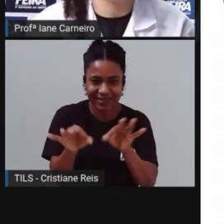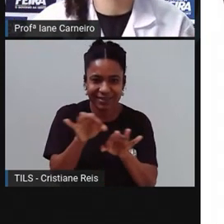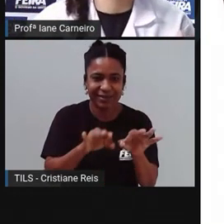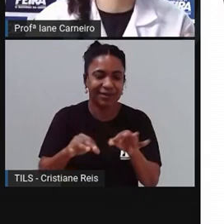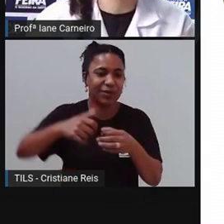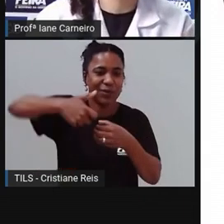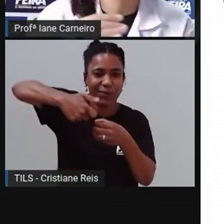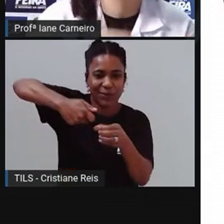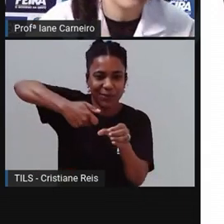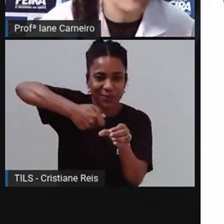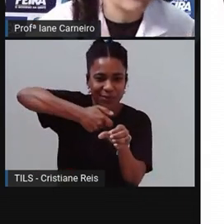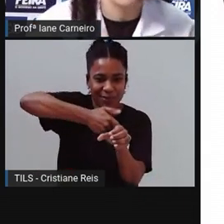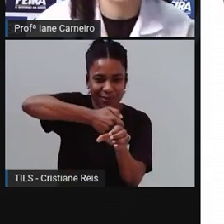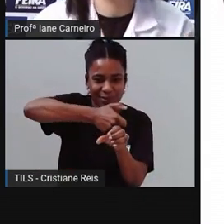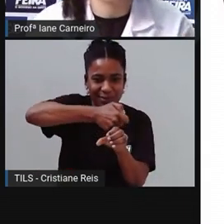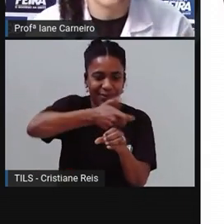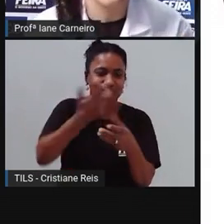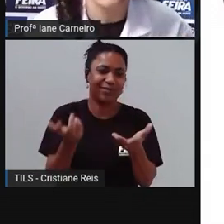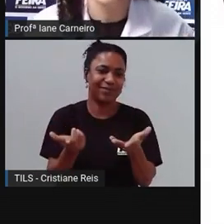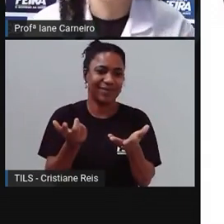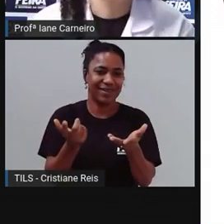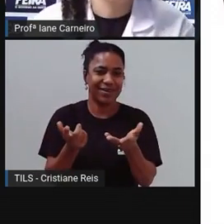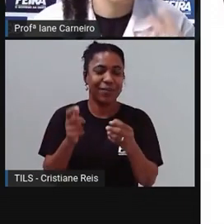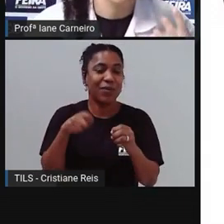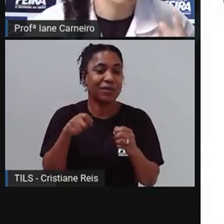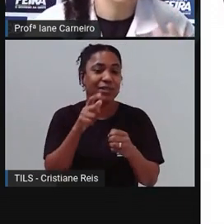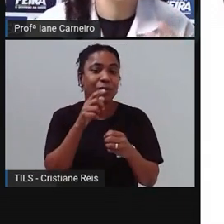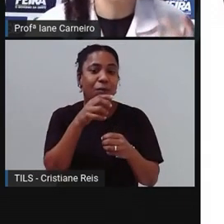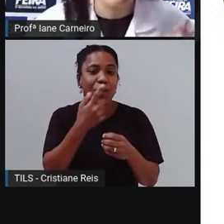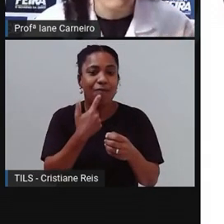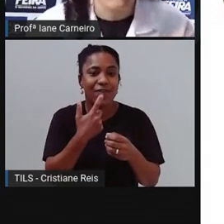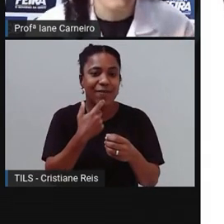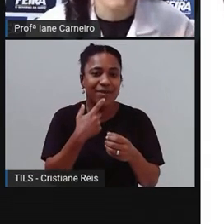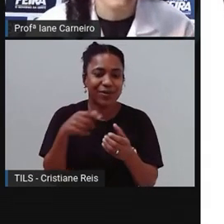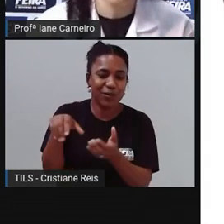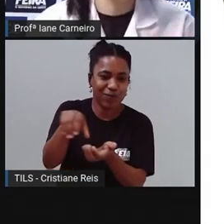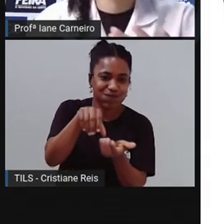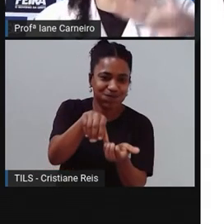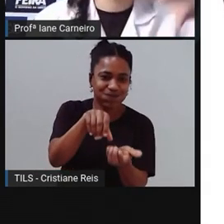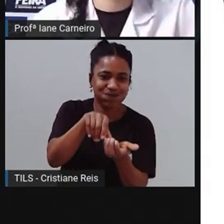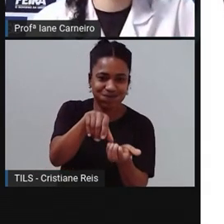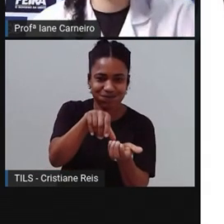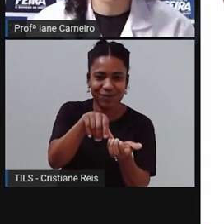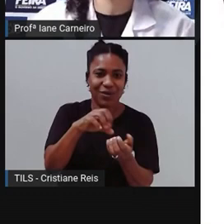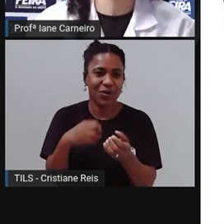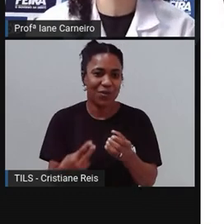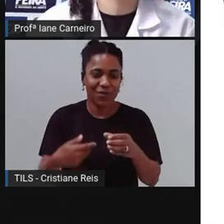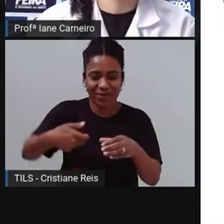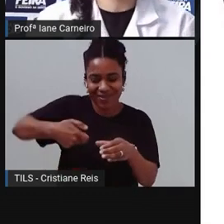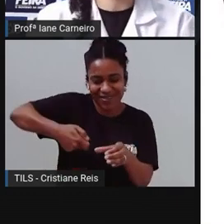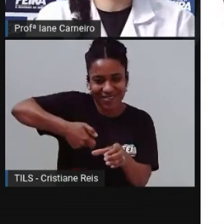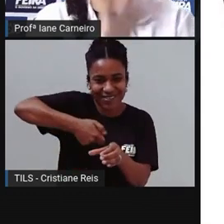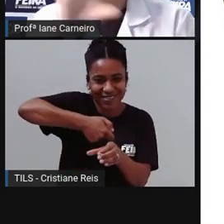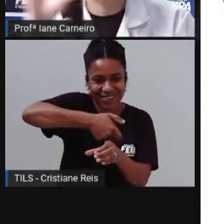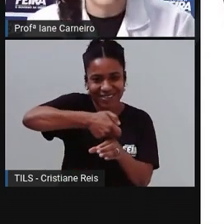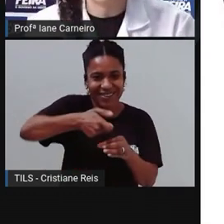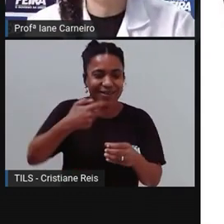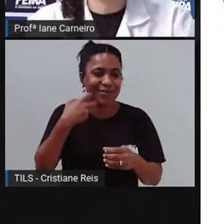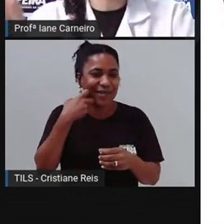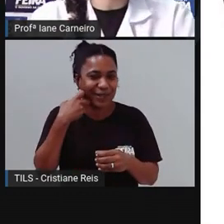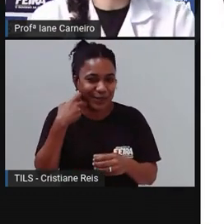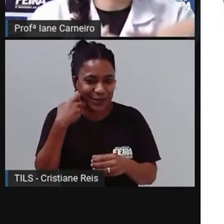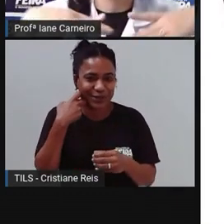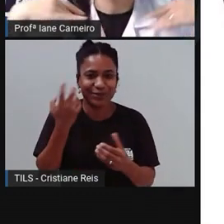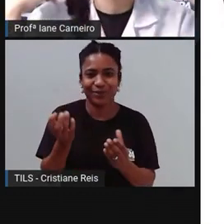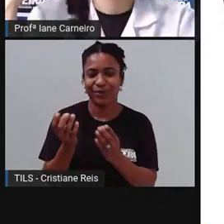na lata, né? O milho verde também que vem na lata. Então imagina tanto de coisa, né? Já produziu de manhã, aí chegou de tarde, a